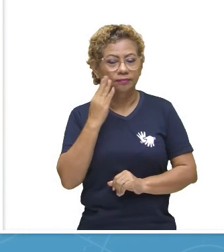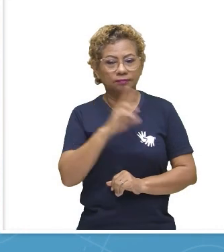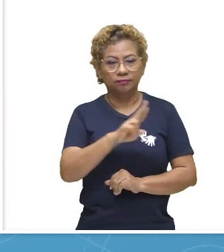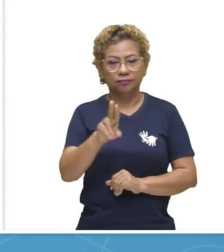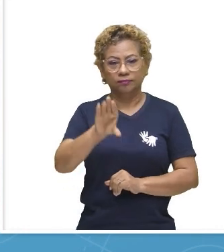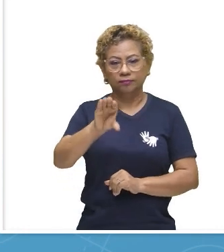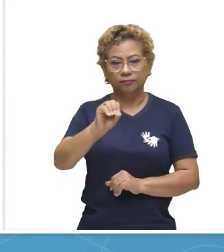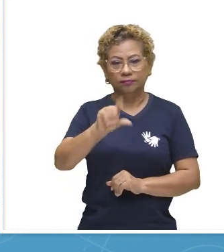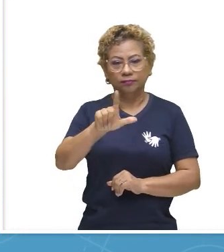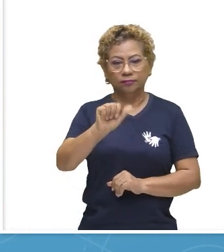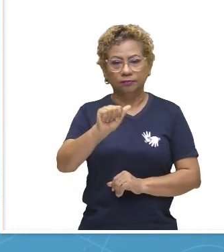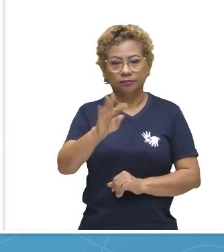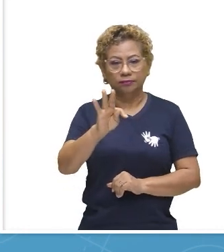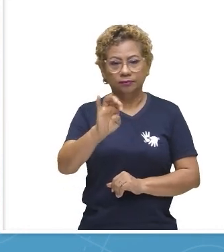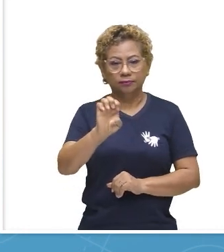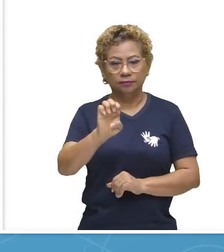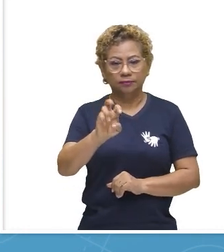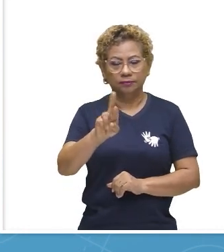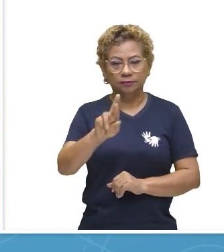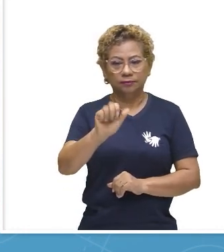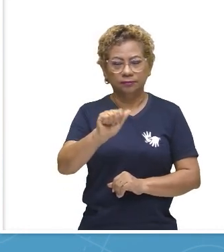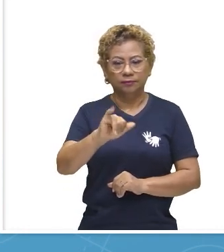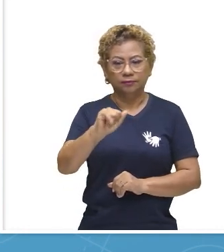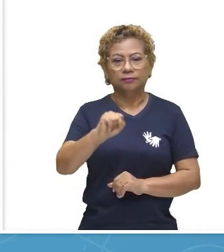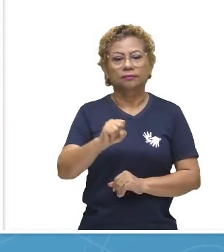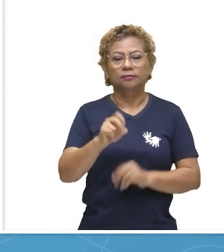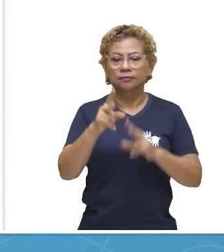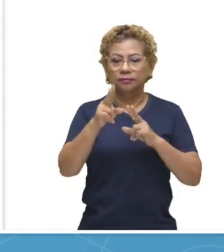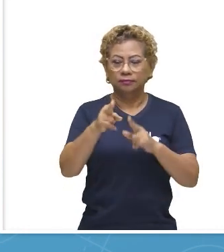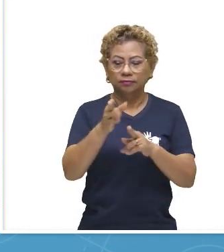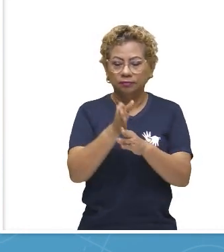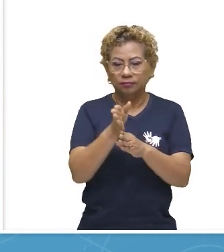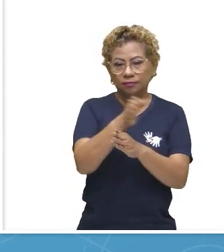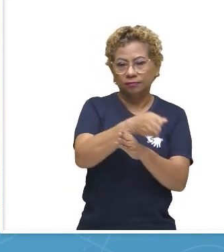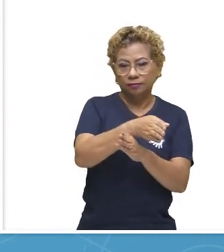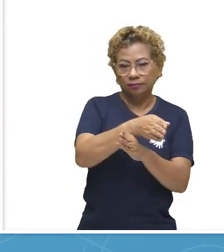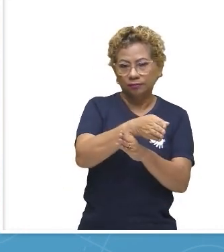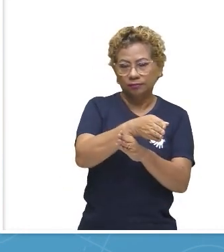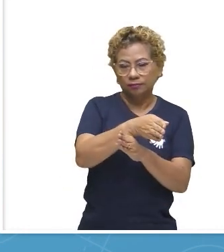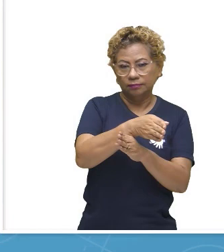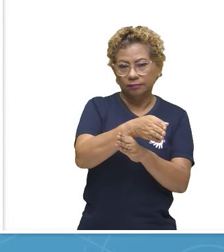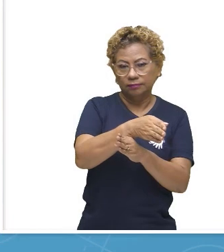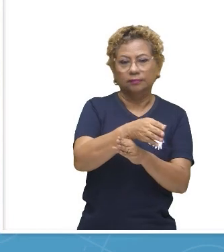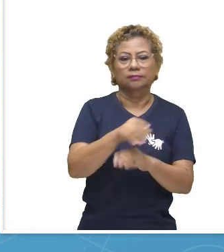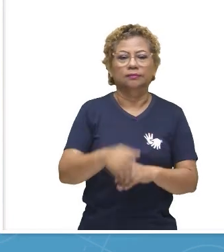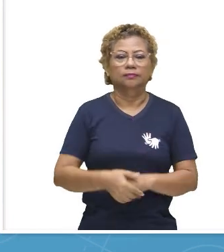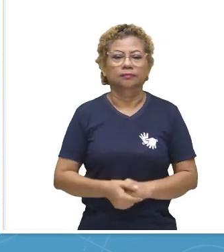lado. Se tem que estar do mesmo lado, vamos lá. É aqui